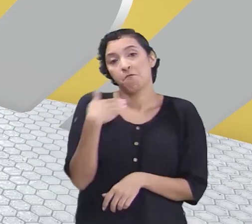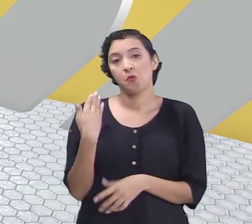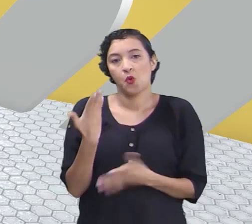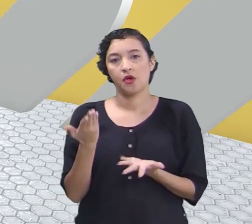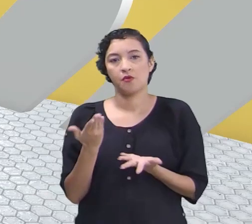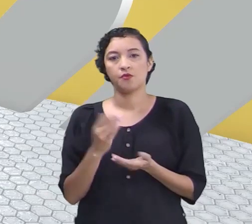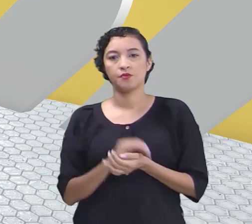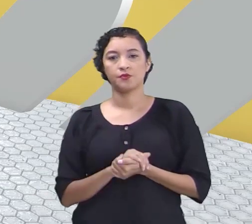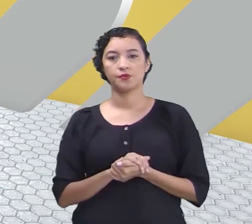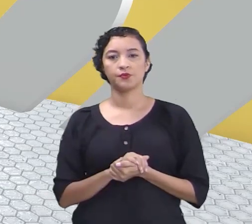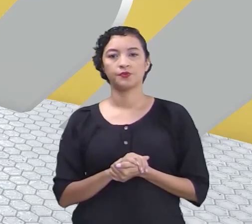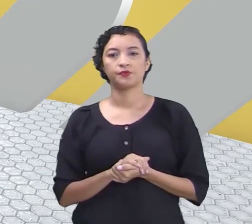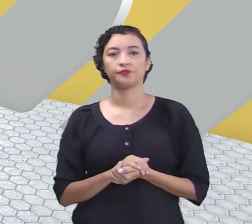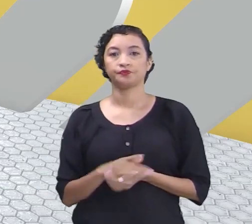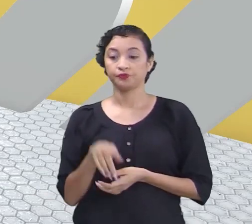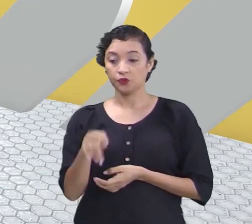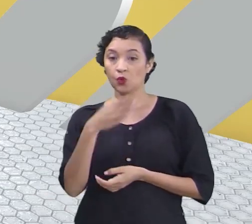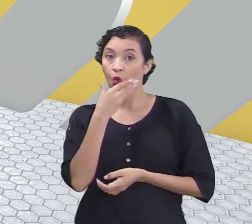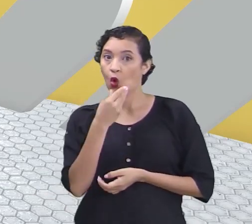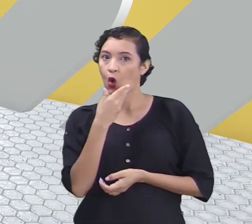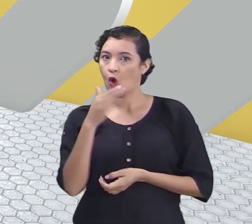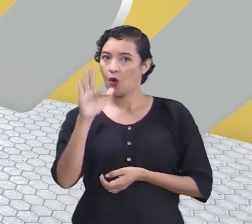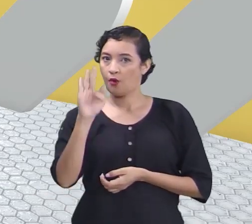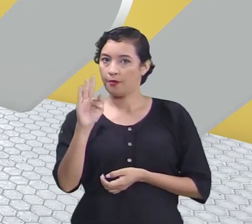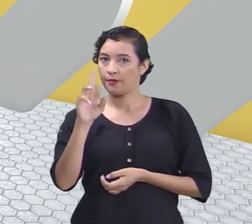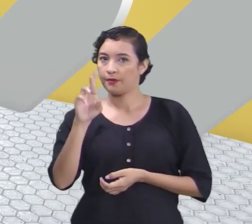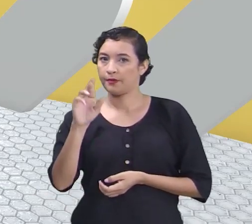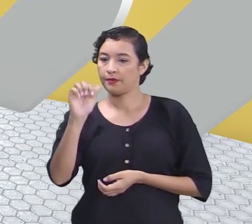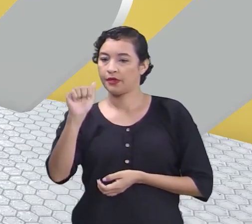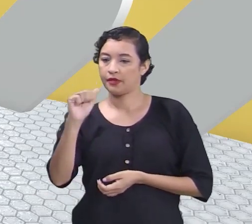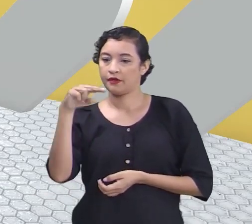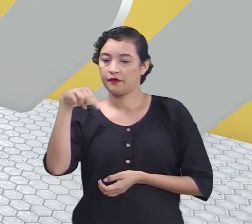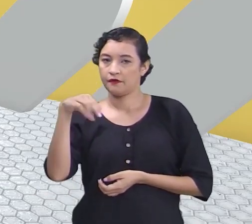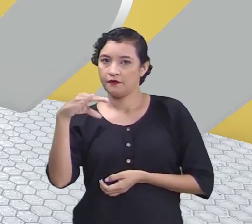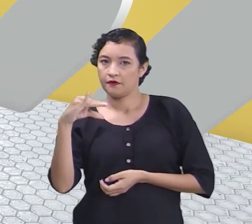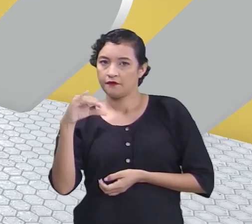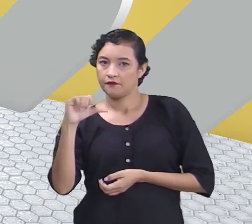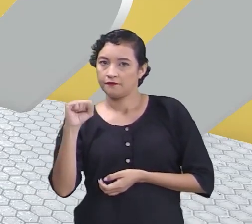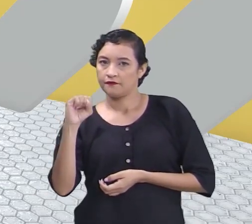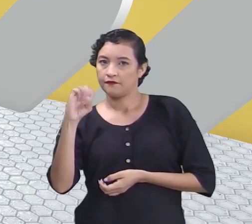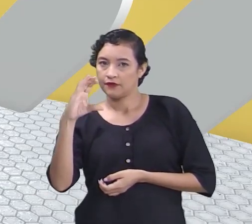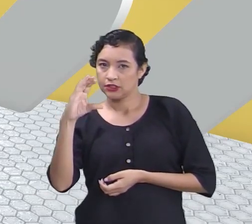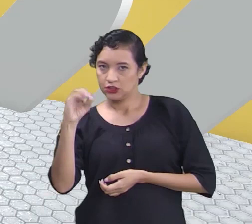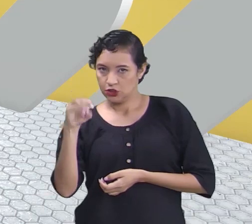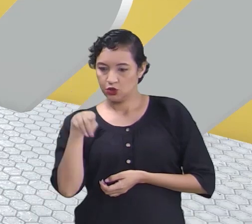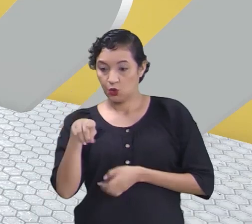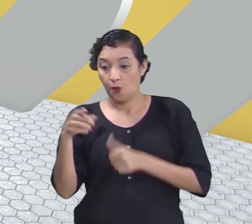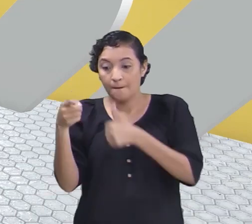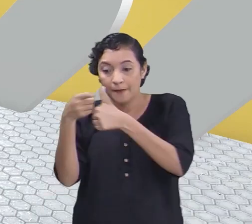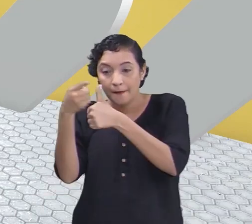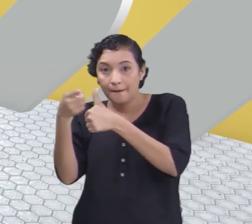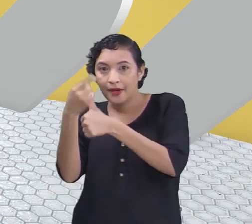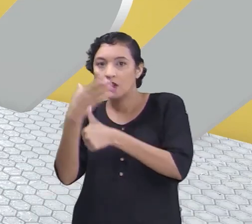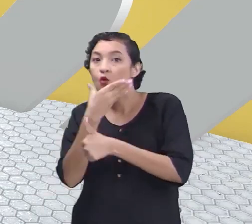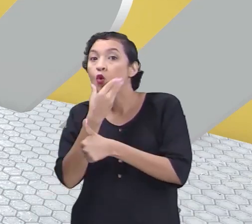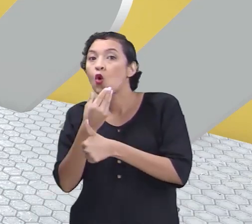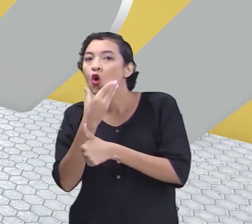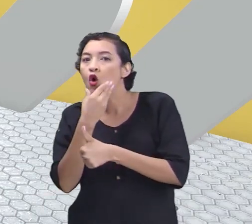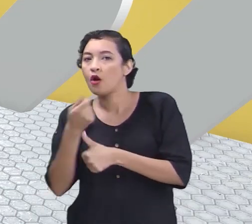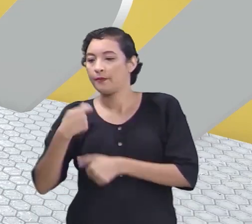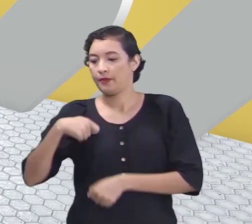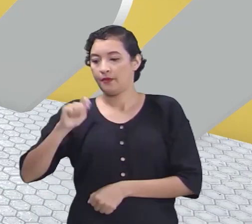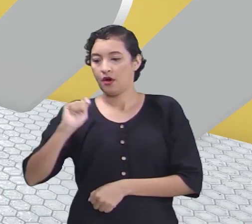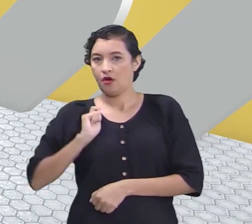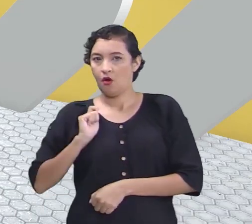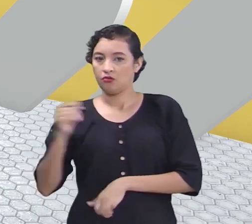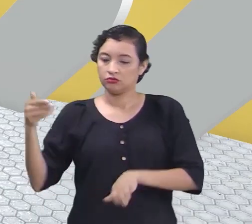saberem uma coisa. Francisco de Orellana, grava esse nome. Foi o primeiro homem a chegar aqui no nosso rio Amazonas. Primeiro espanhol.